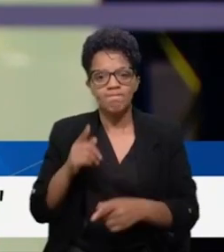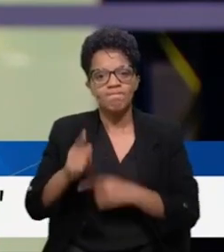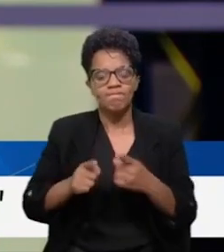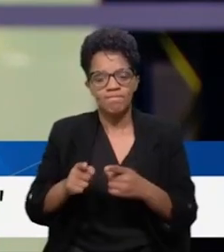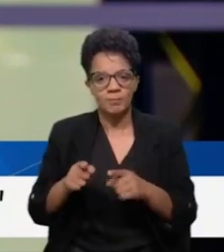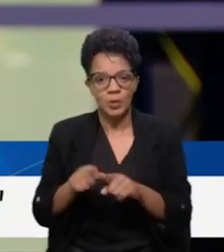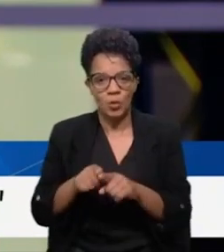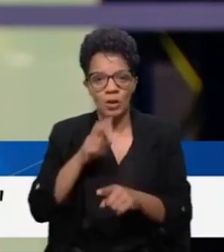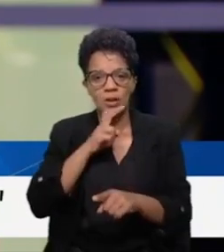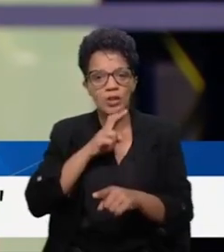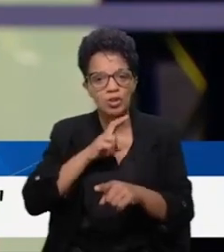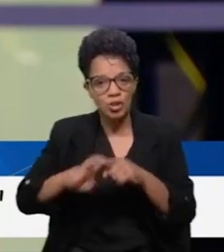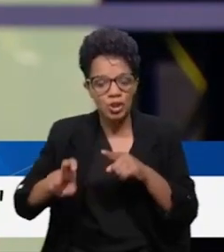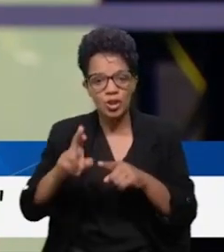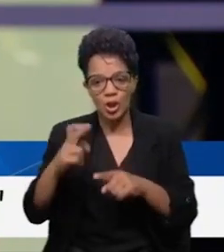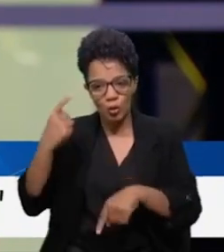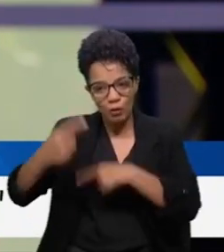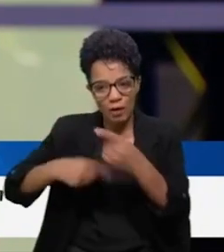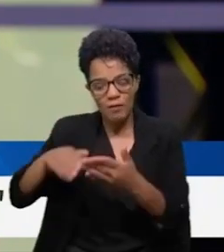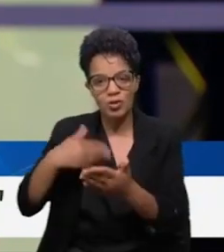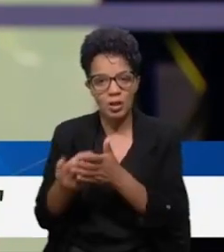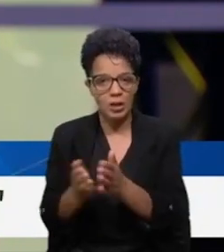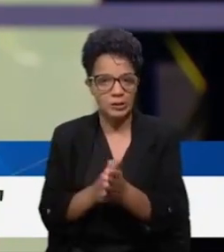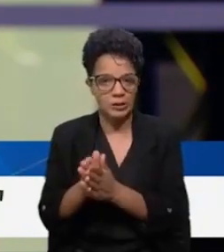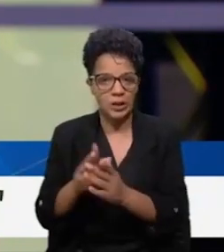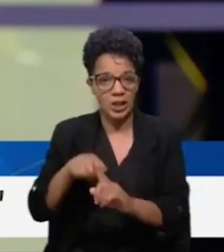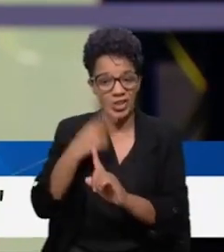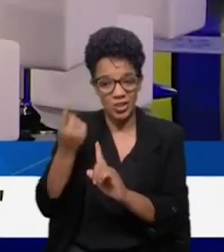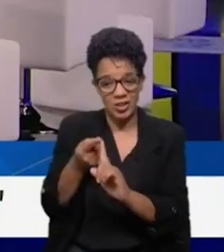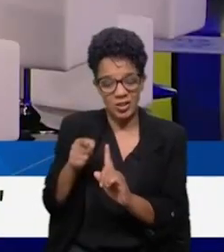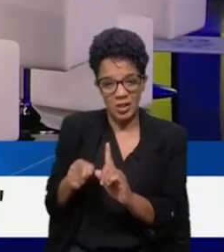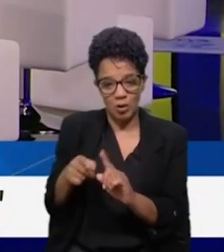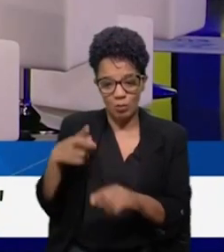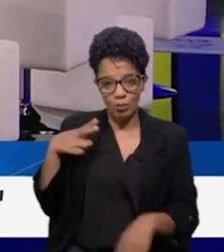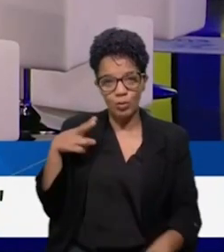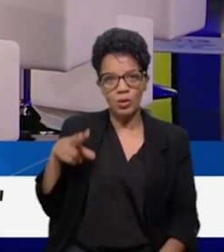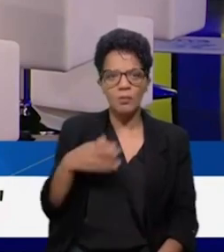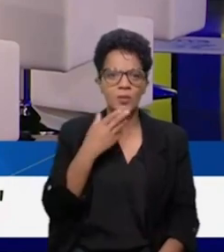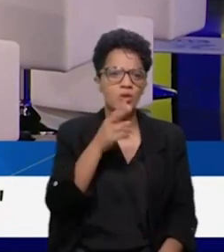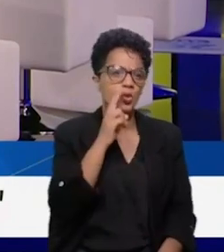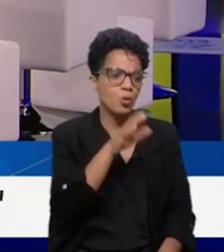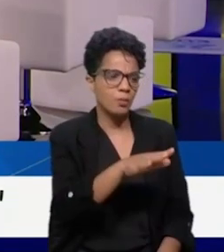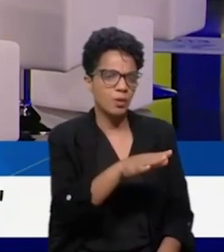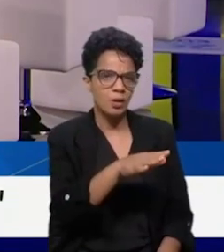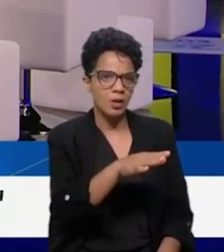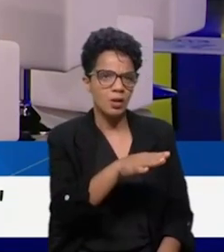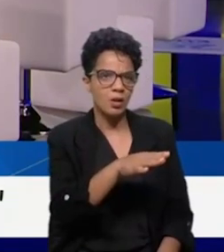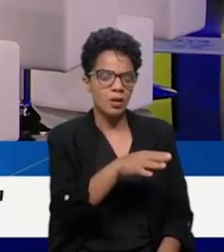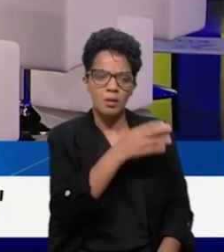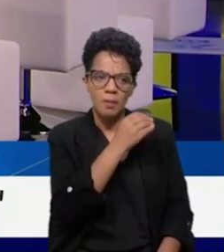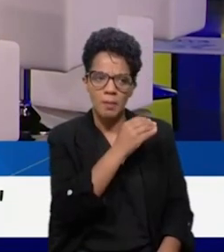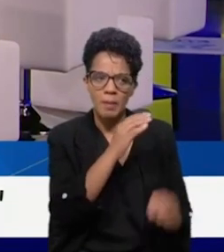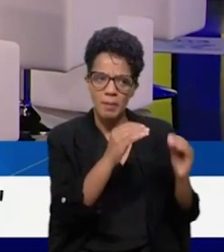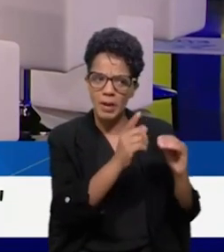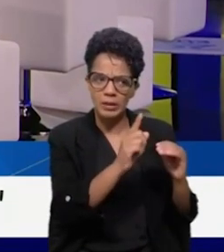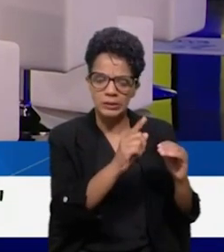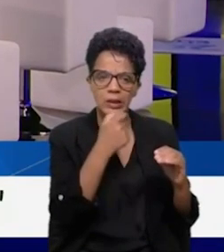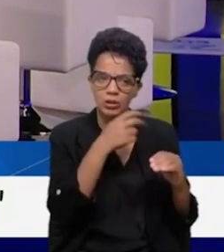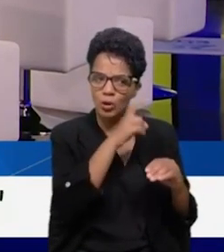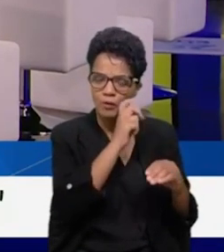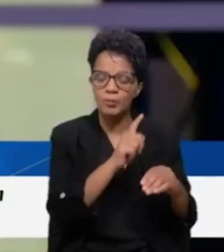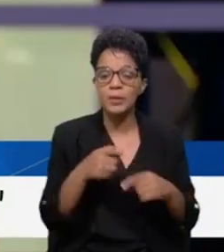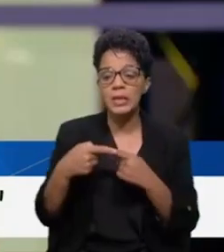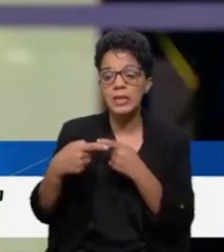dependente das energias renováveis e que seja proveitoso. Nós tivemos neste ano ainda, cá em Portugal... Peço desculpa, só não mantemos conversas, senão não ouvimos. Várias semanas